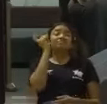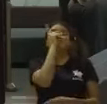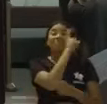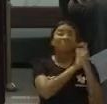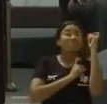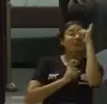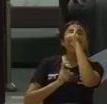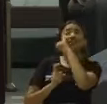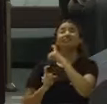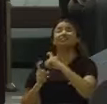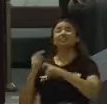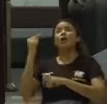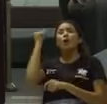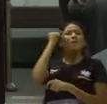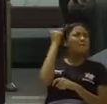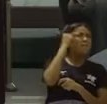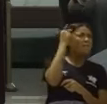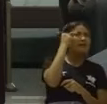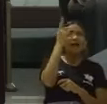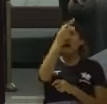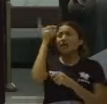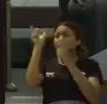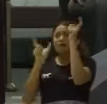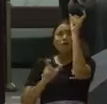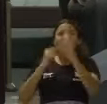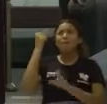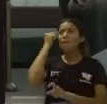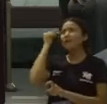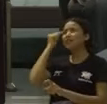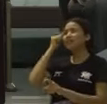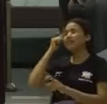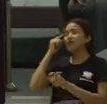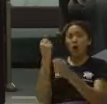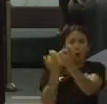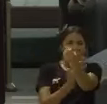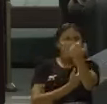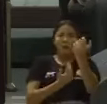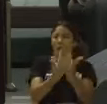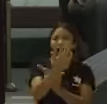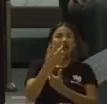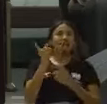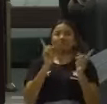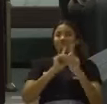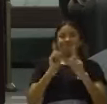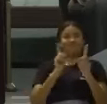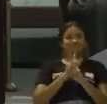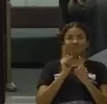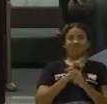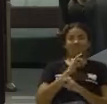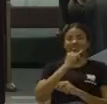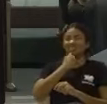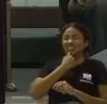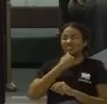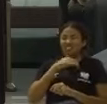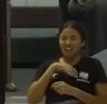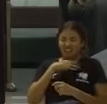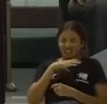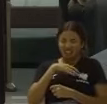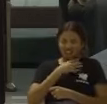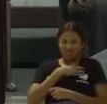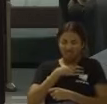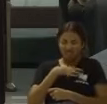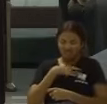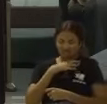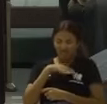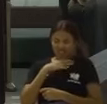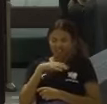e o pessoal pensando que era poder de Deus, mas era aflição na minha alma, sabendo que ao retornar eu ia encontrar o meu